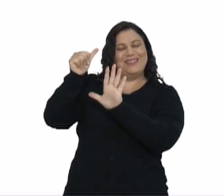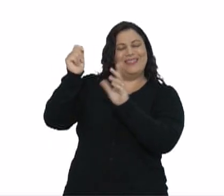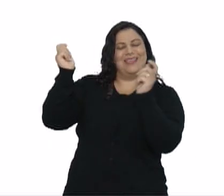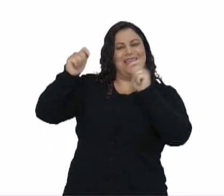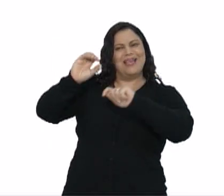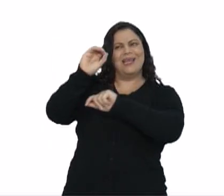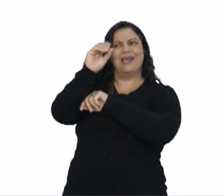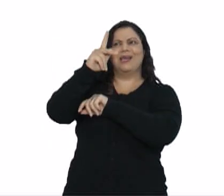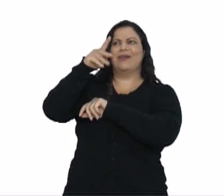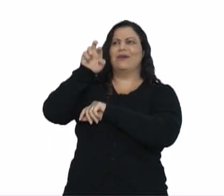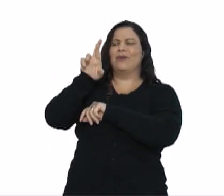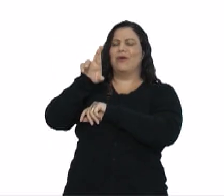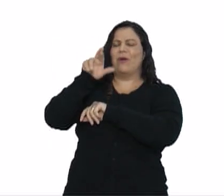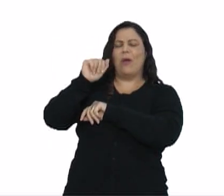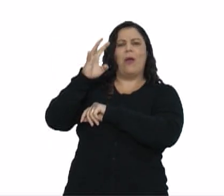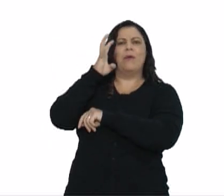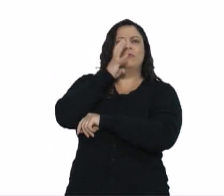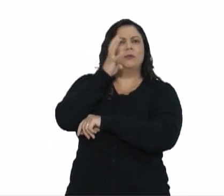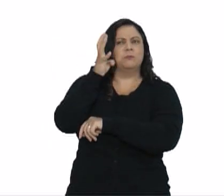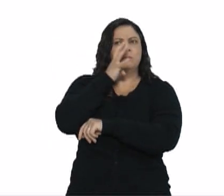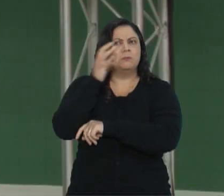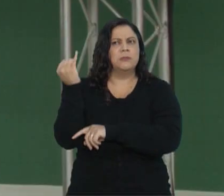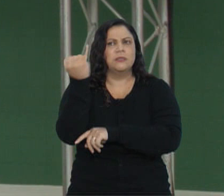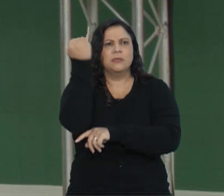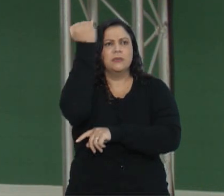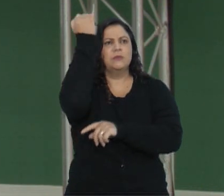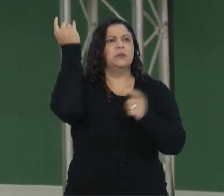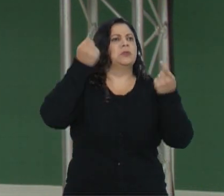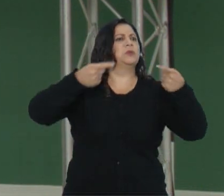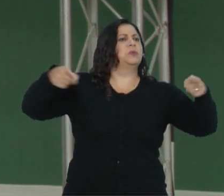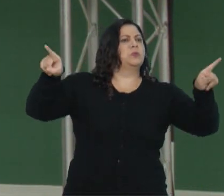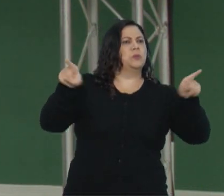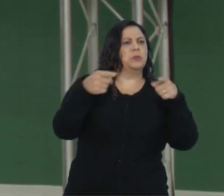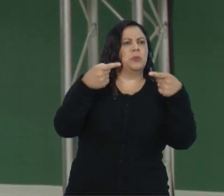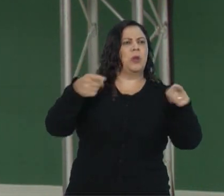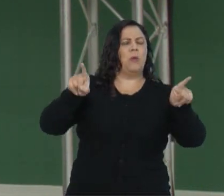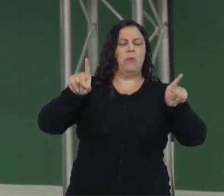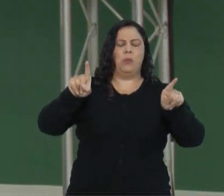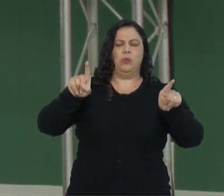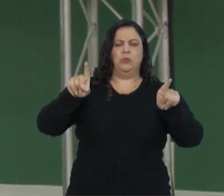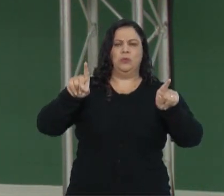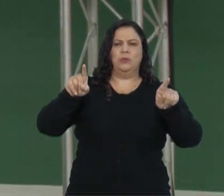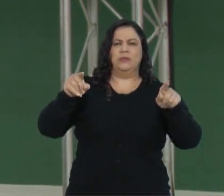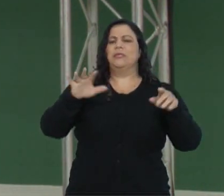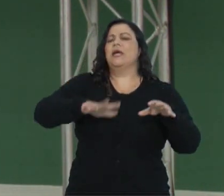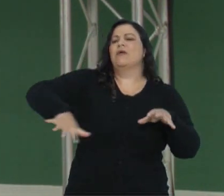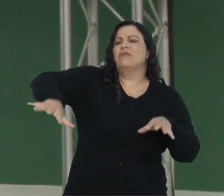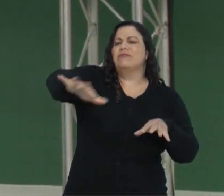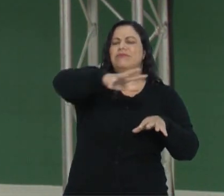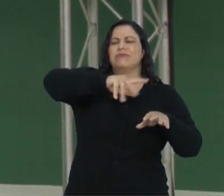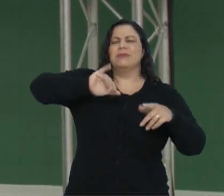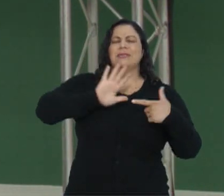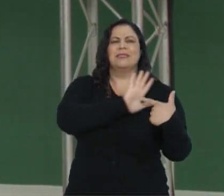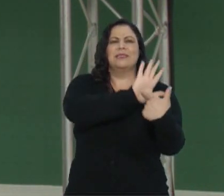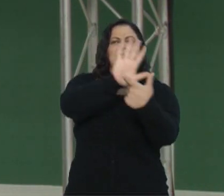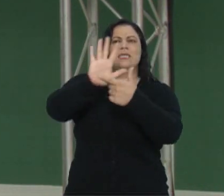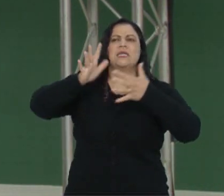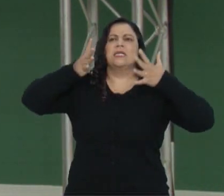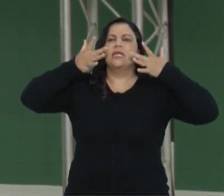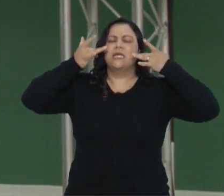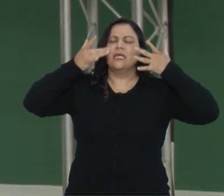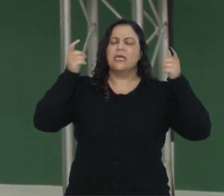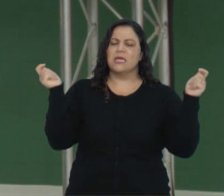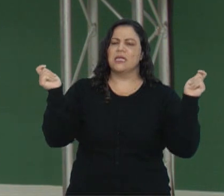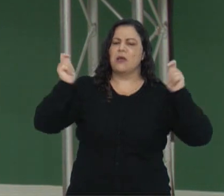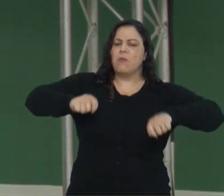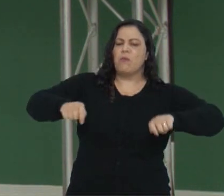que realmente acentua o impacto dramático da história, que é uma grande característica da ópera, é esse tom dramático, né? Que é uma característica barroca, se